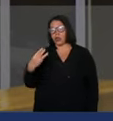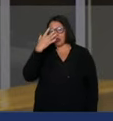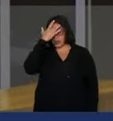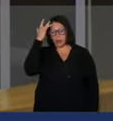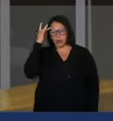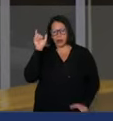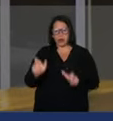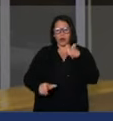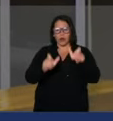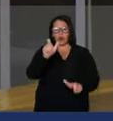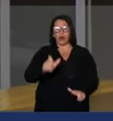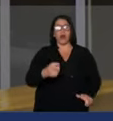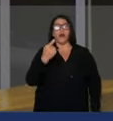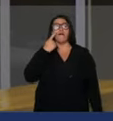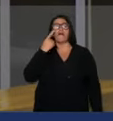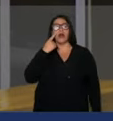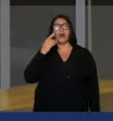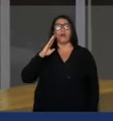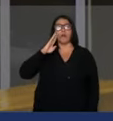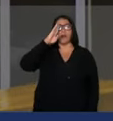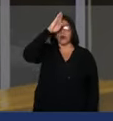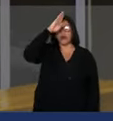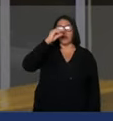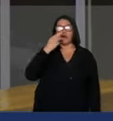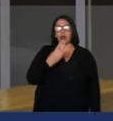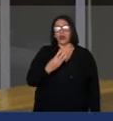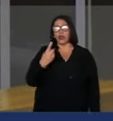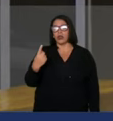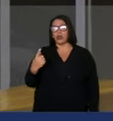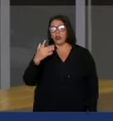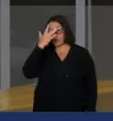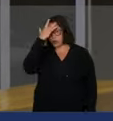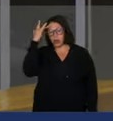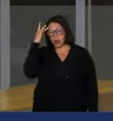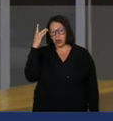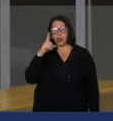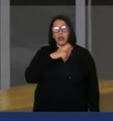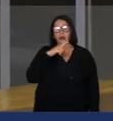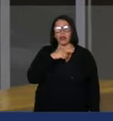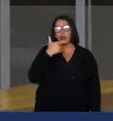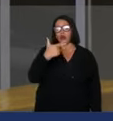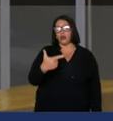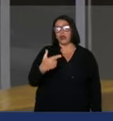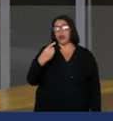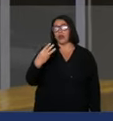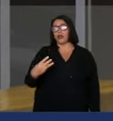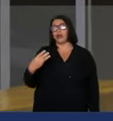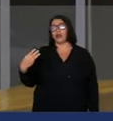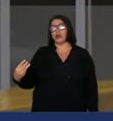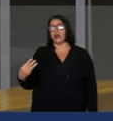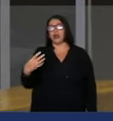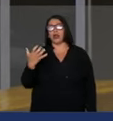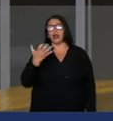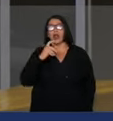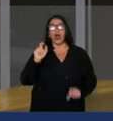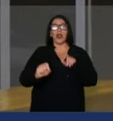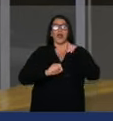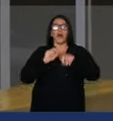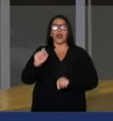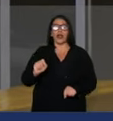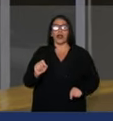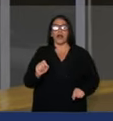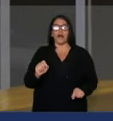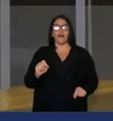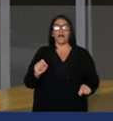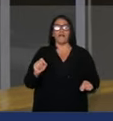Veja bem, a do presidente Bolsonaro foi de 31 integrantes, eles têm 283. Eles querem simplesmente fazer